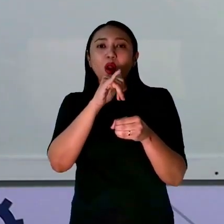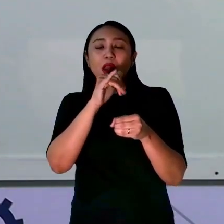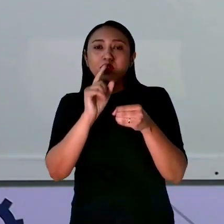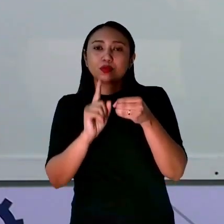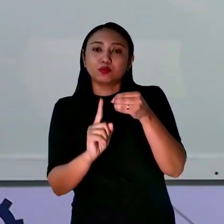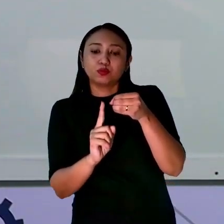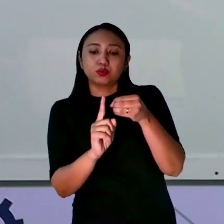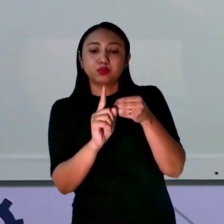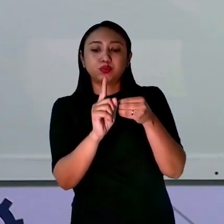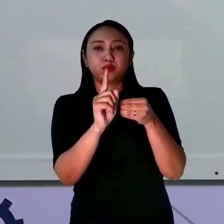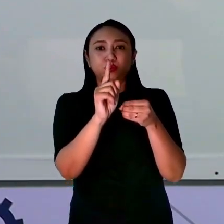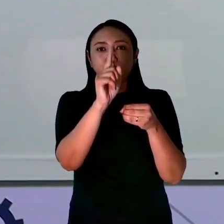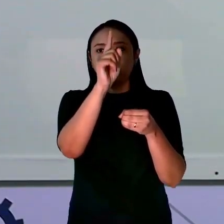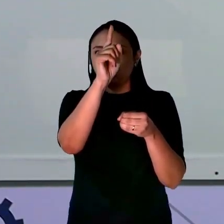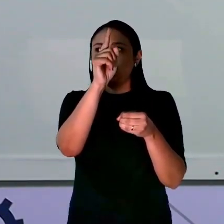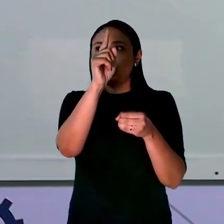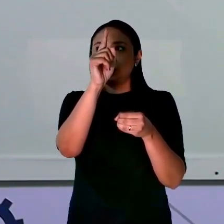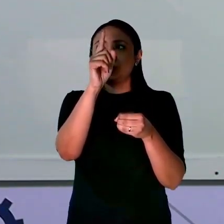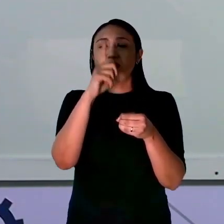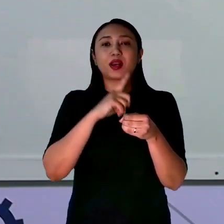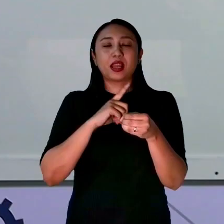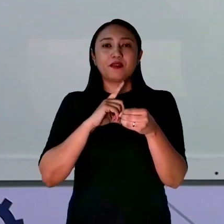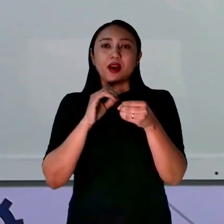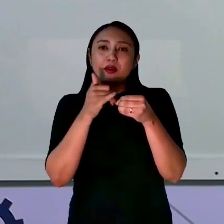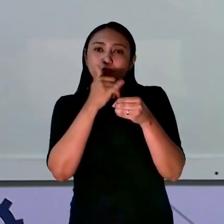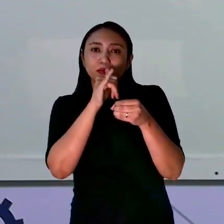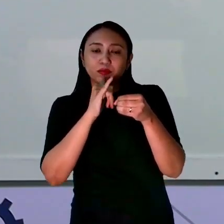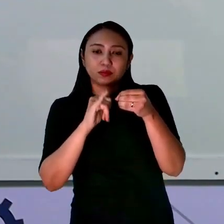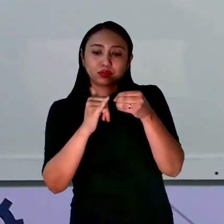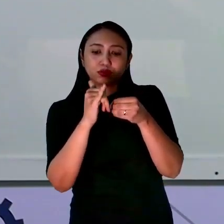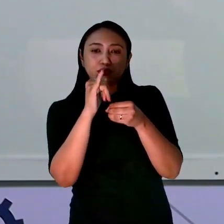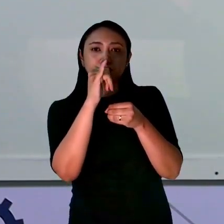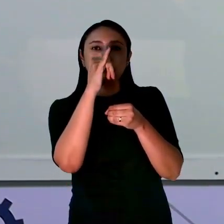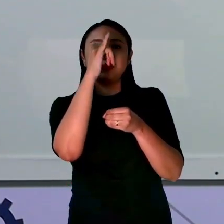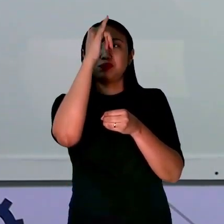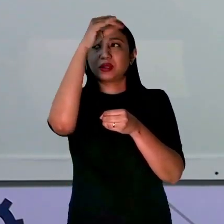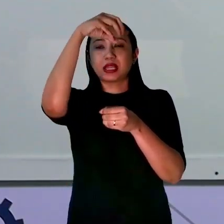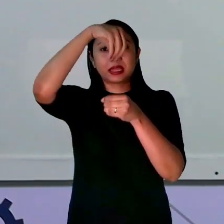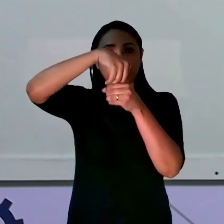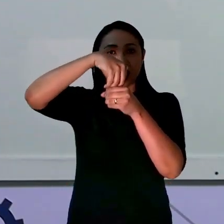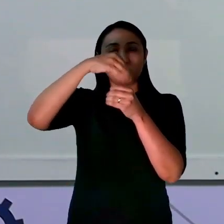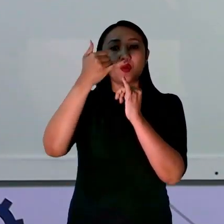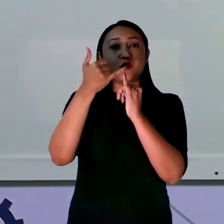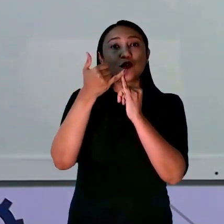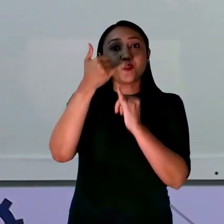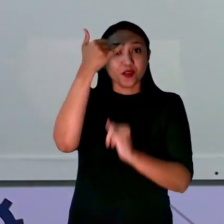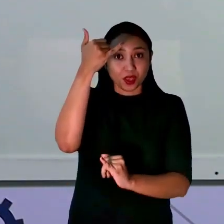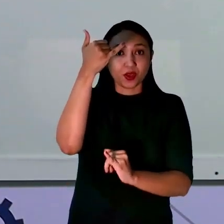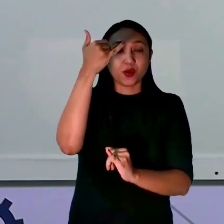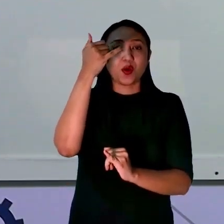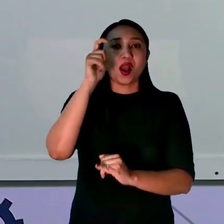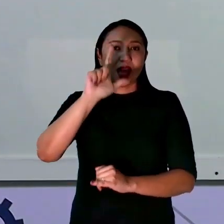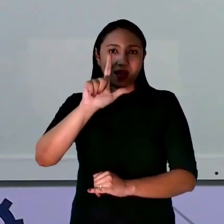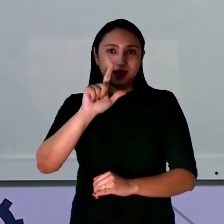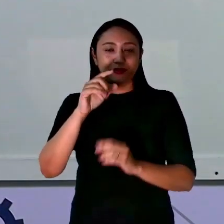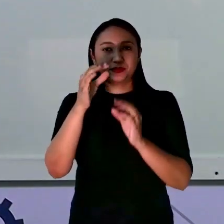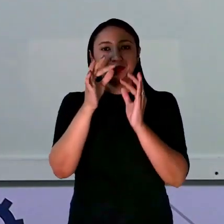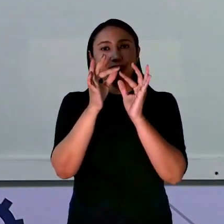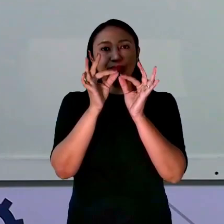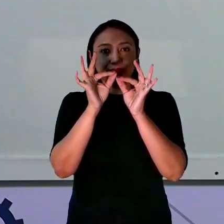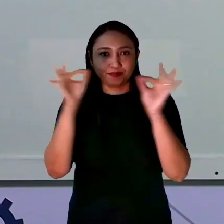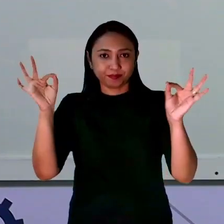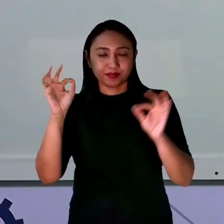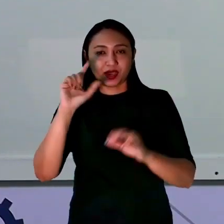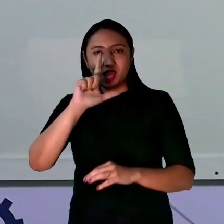esse trecho todinho aqui que a carga vai percorrer dentro do fio, esse fio de comprimento L.